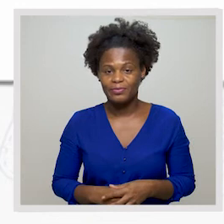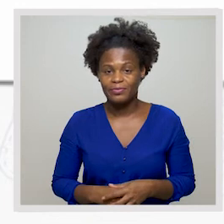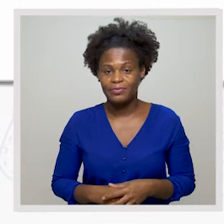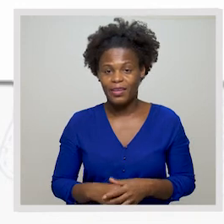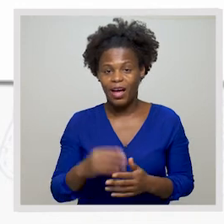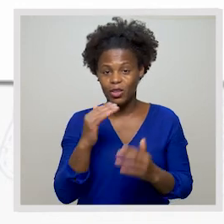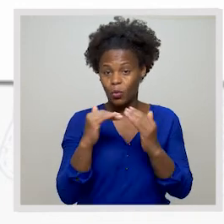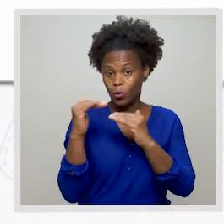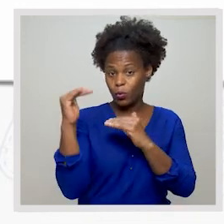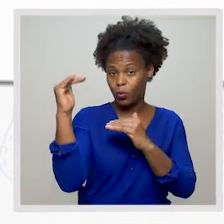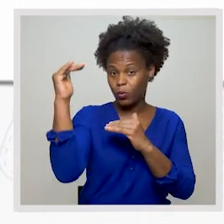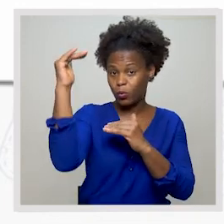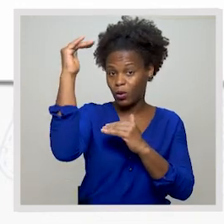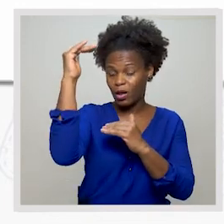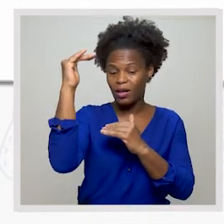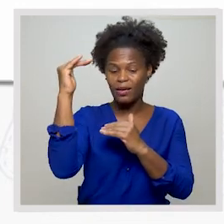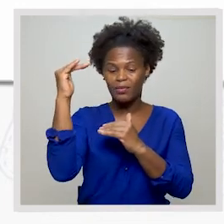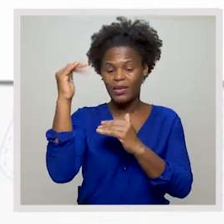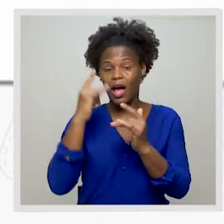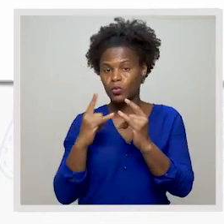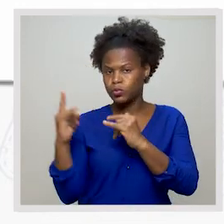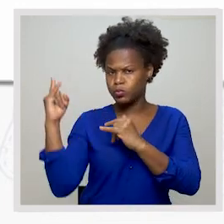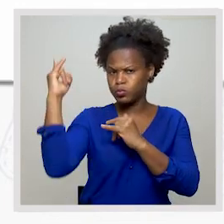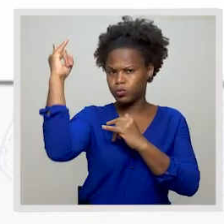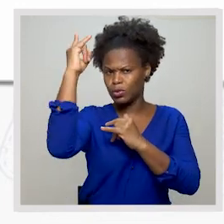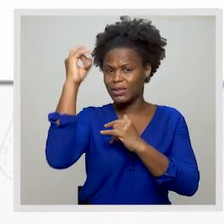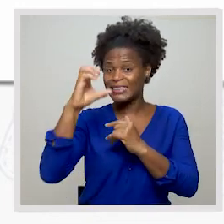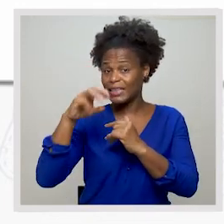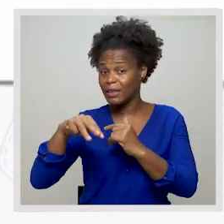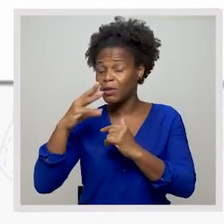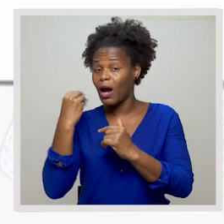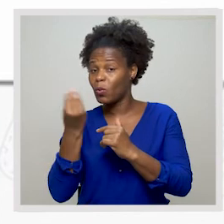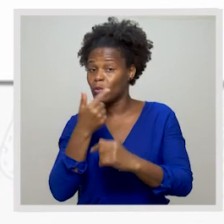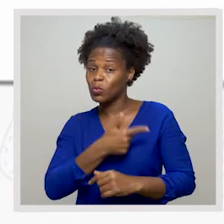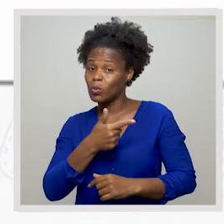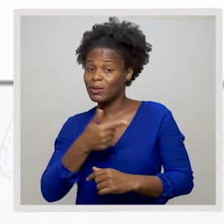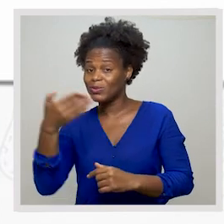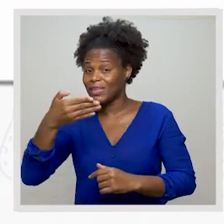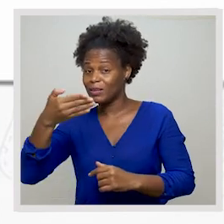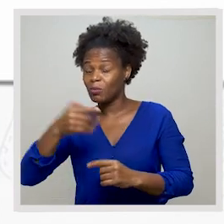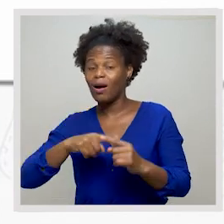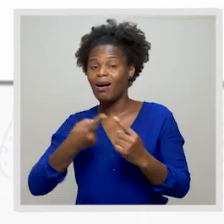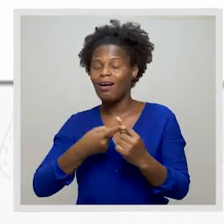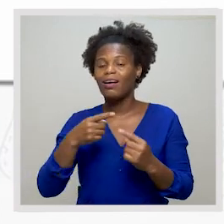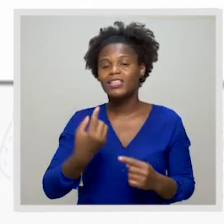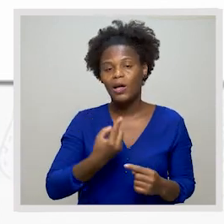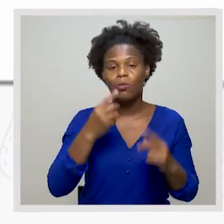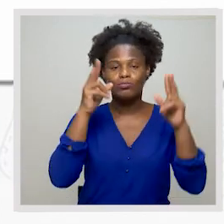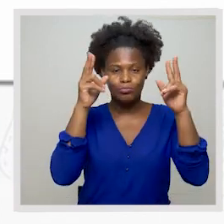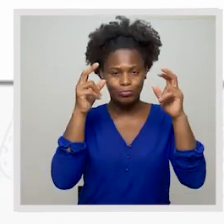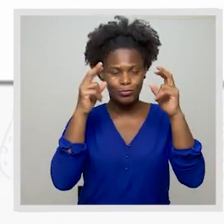As alturas em centímetros dos alunos de uma turma do 7º ano são